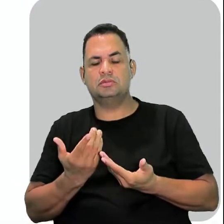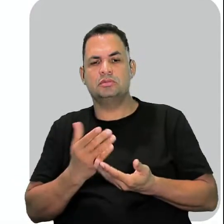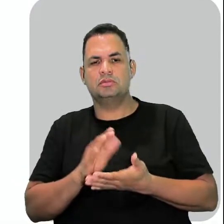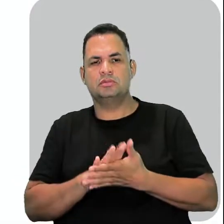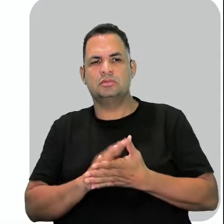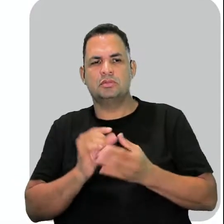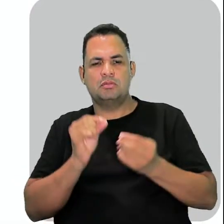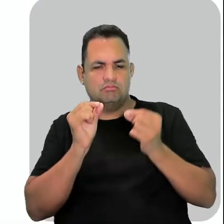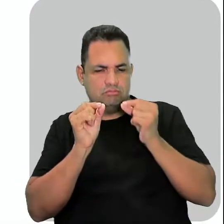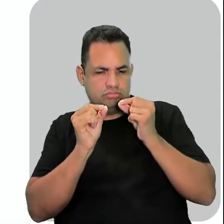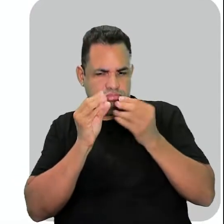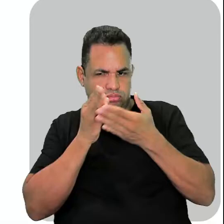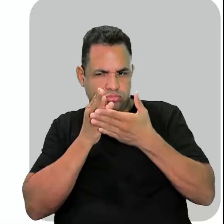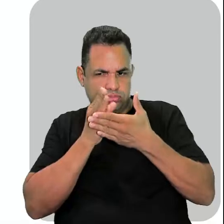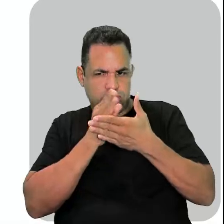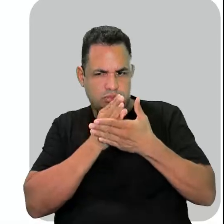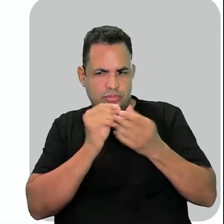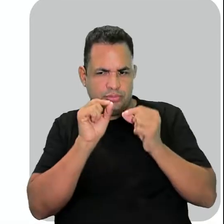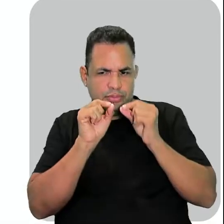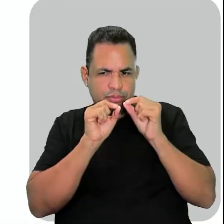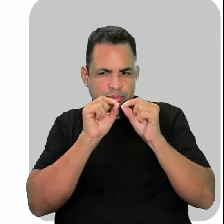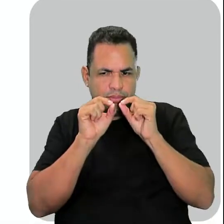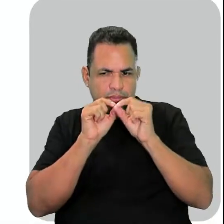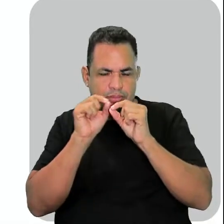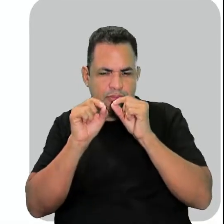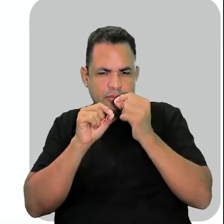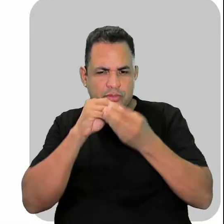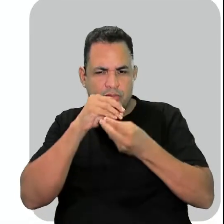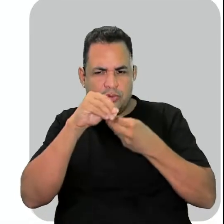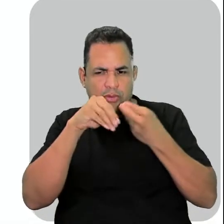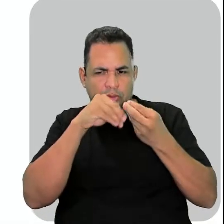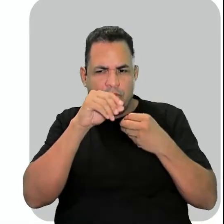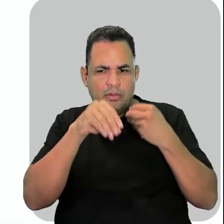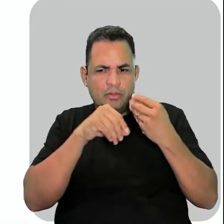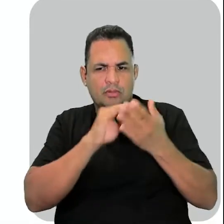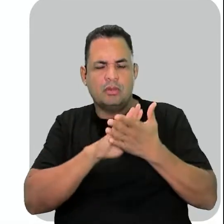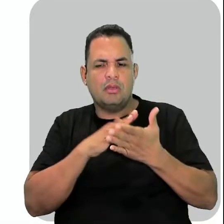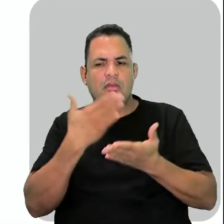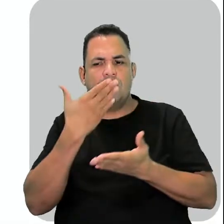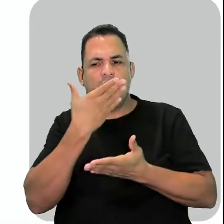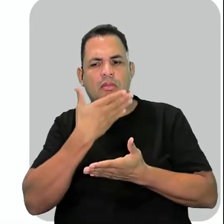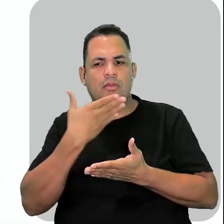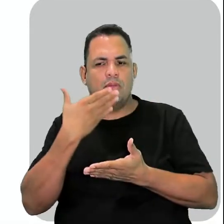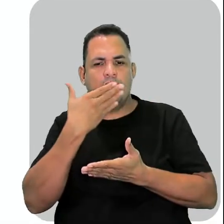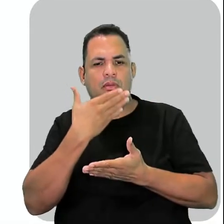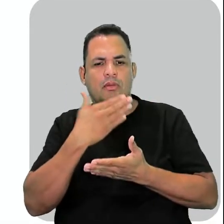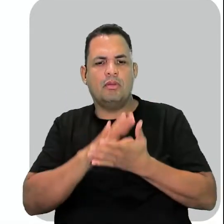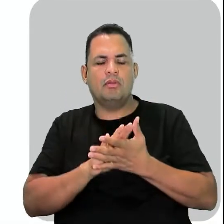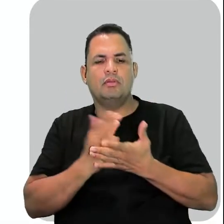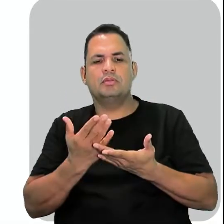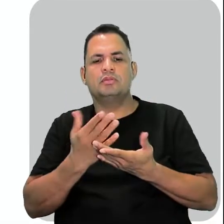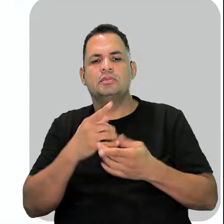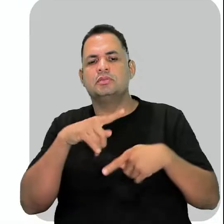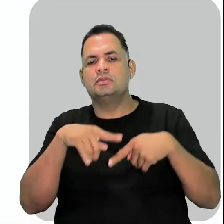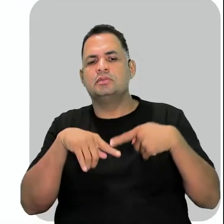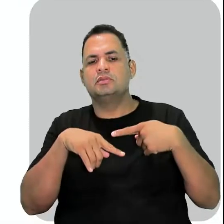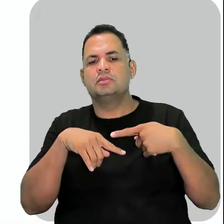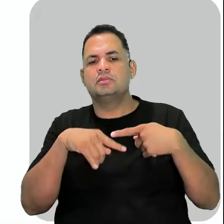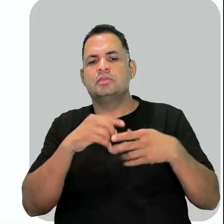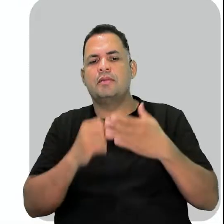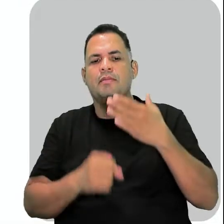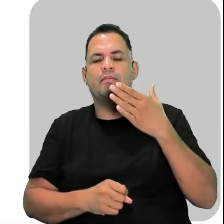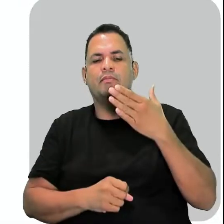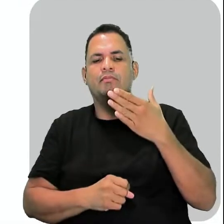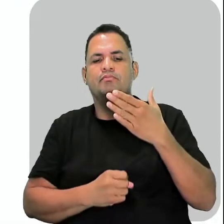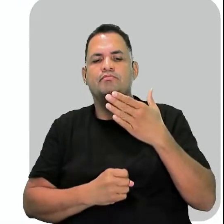de micro-organismo que vai fermentar esse açúcar, vai produzir o dióxido de